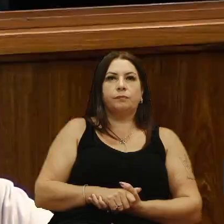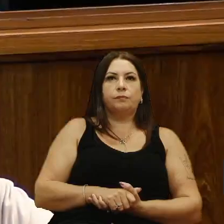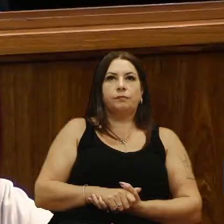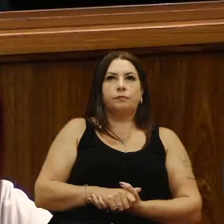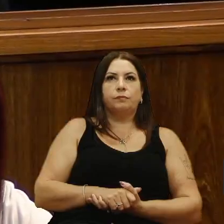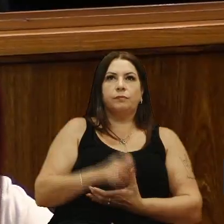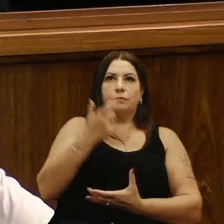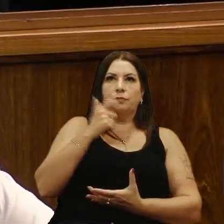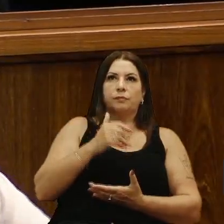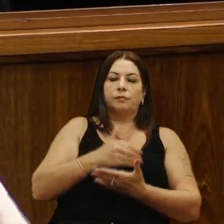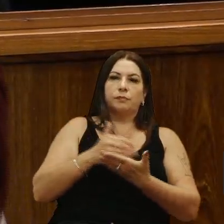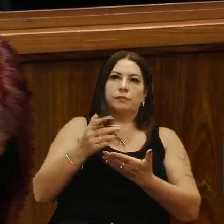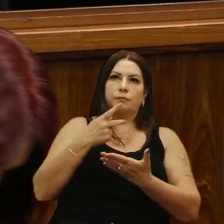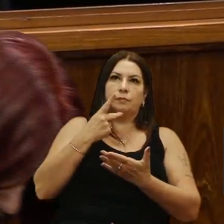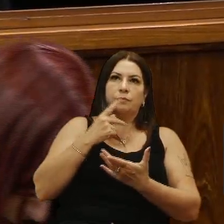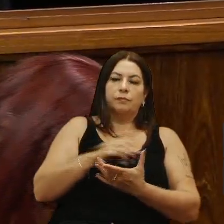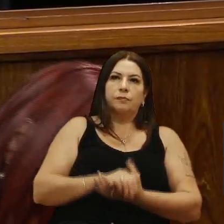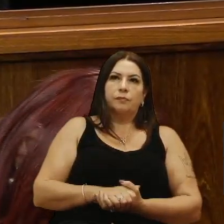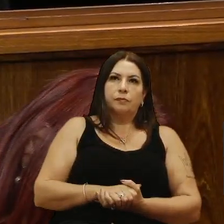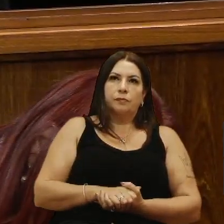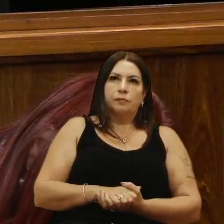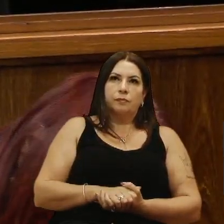que eu quero começar a minha fala